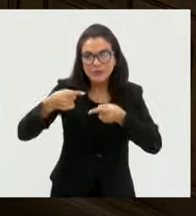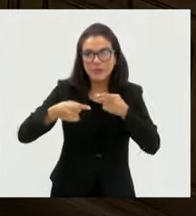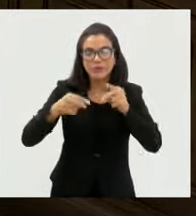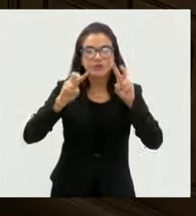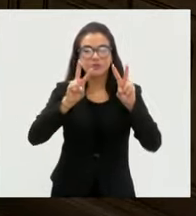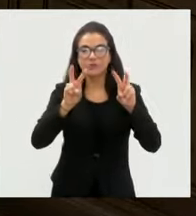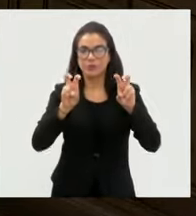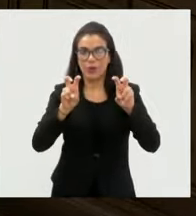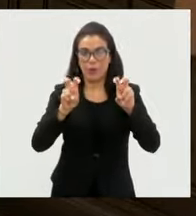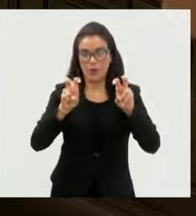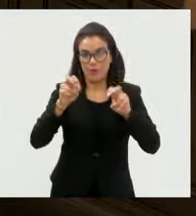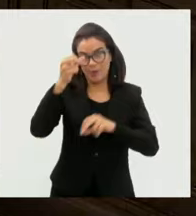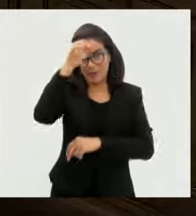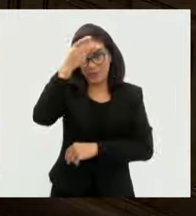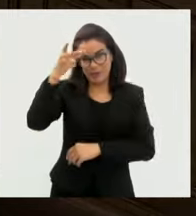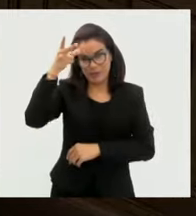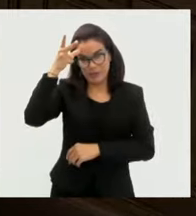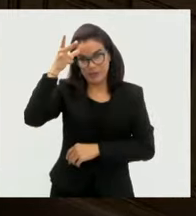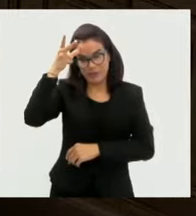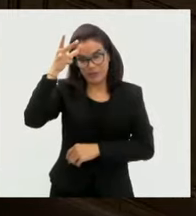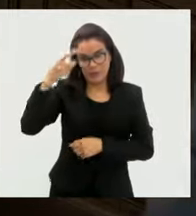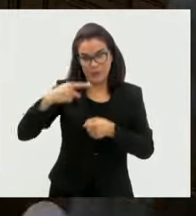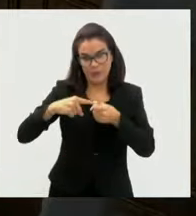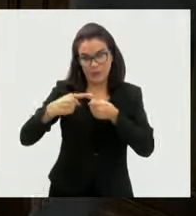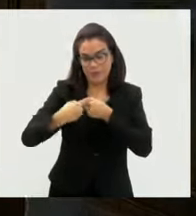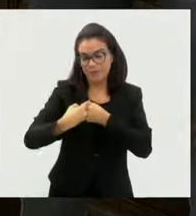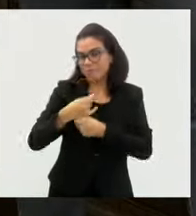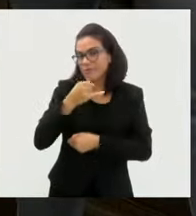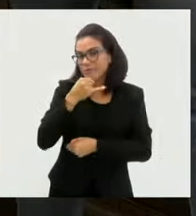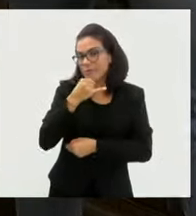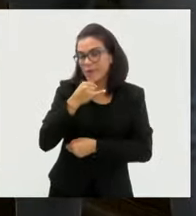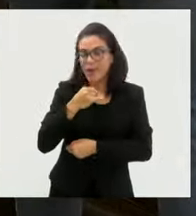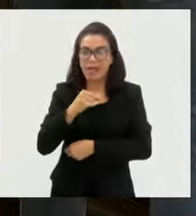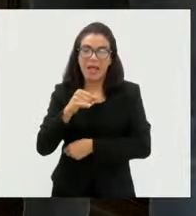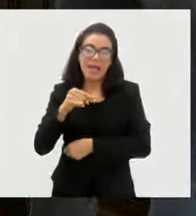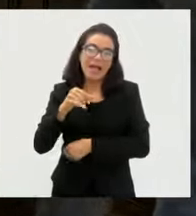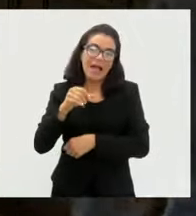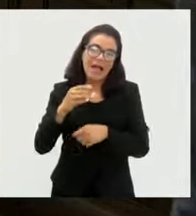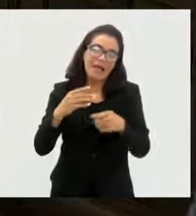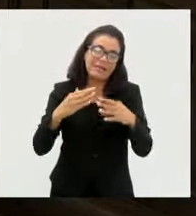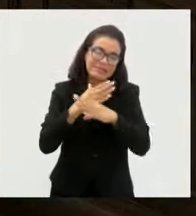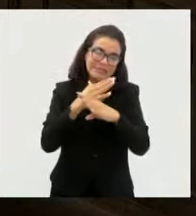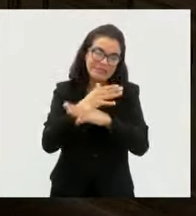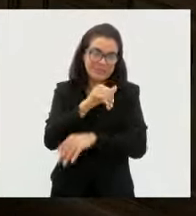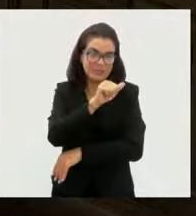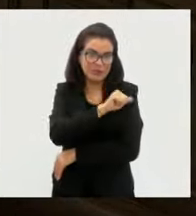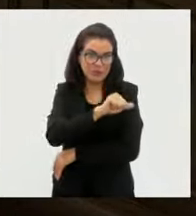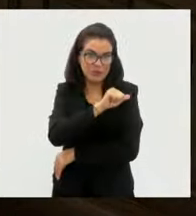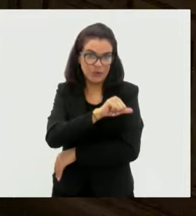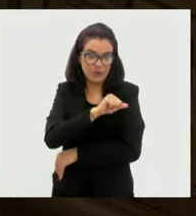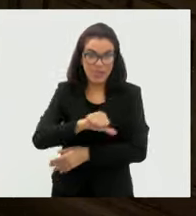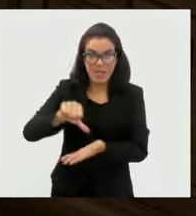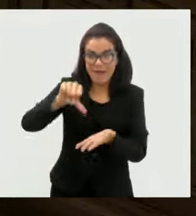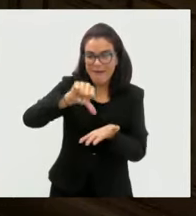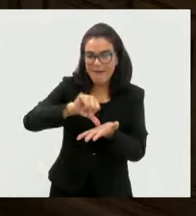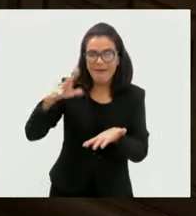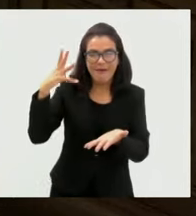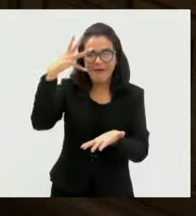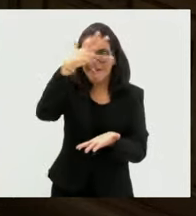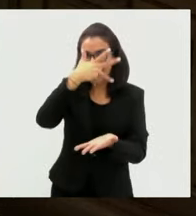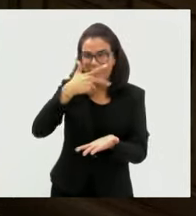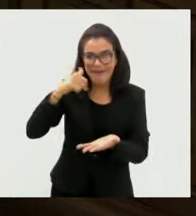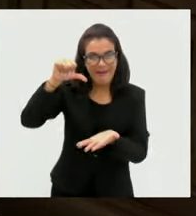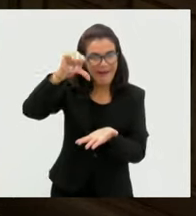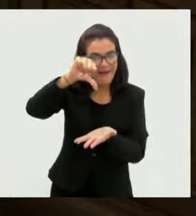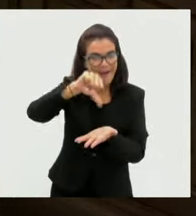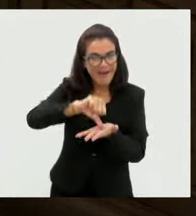questões municipais. E no caso da cidade do Rio de Janeiro, da nossa capital, da nossa bela cidade, né, que